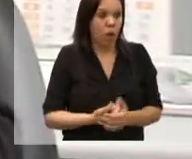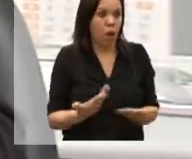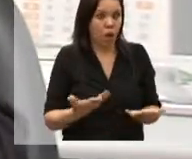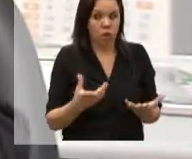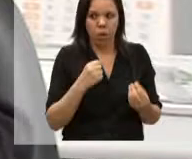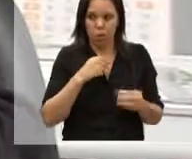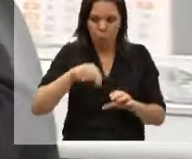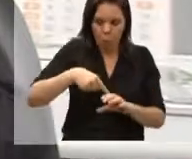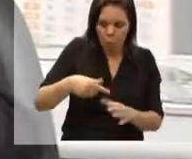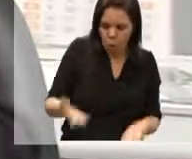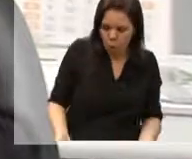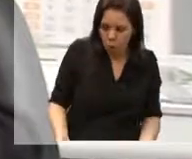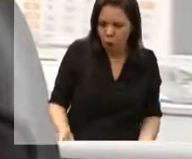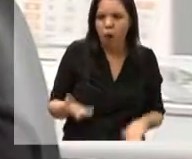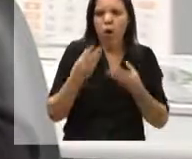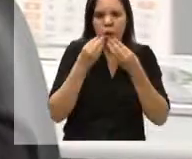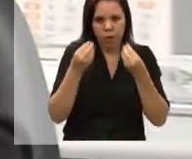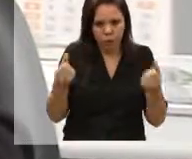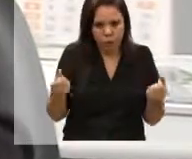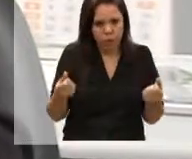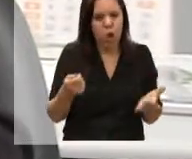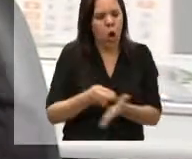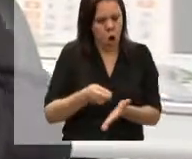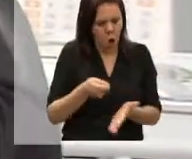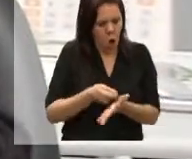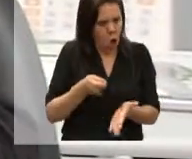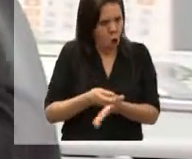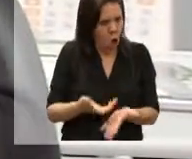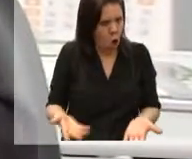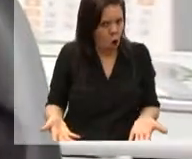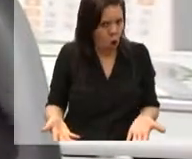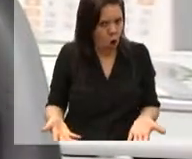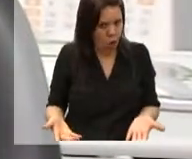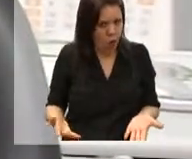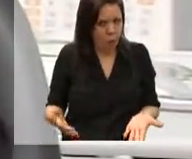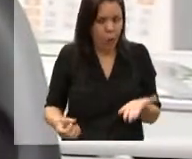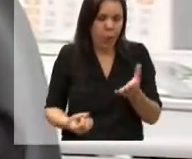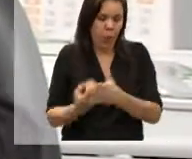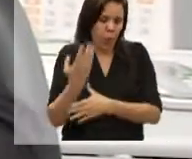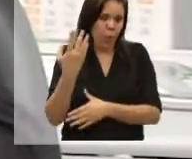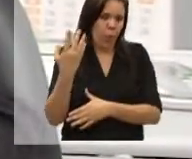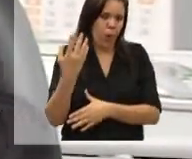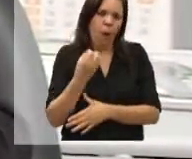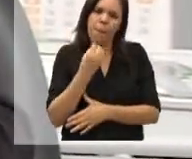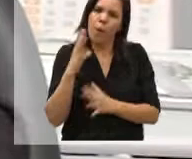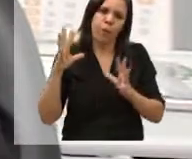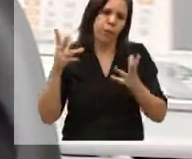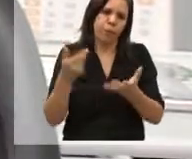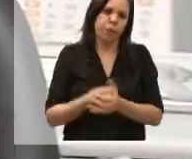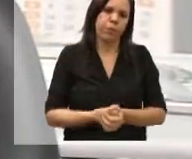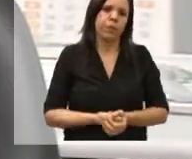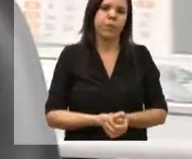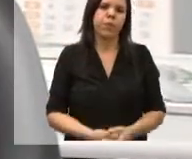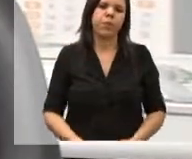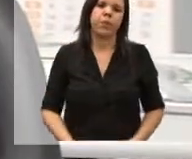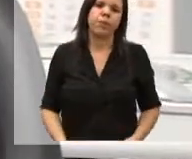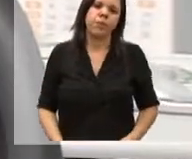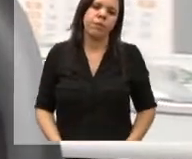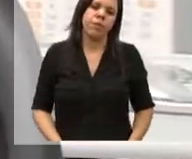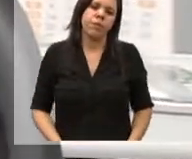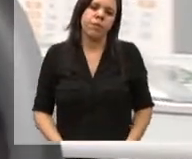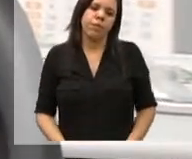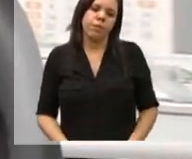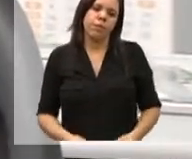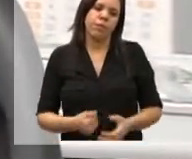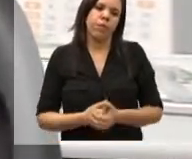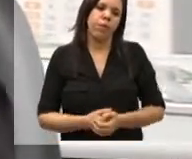muito buraco. Então essa qualidade é que está sendo cobrada e que está vindo à tona e que está sendo bom para todo mundo, né? Pegando o gancho aí